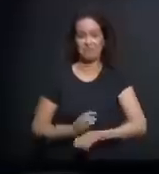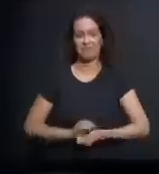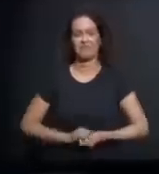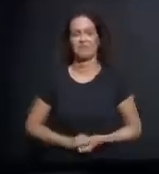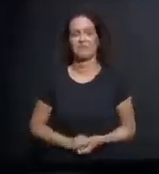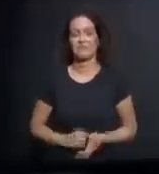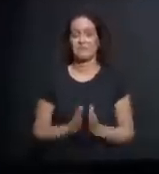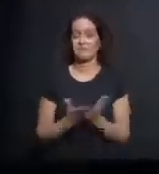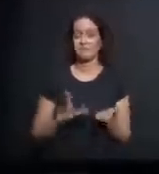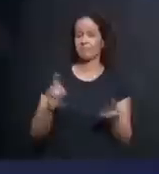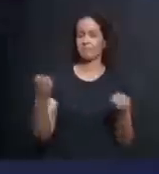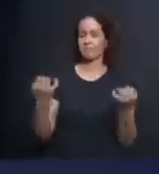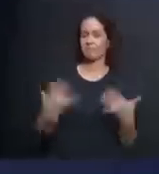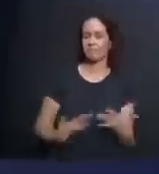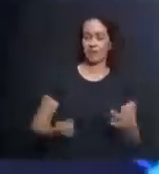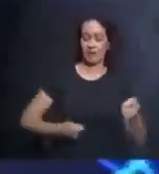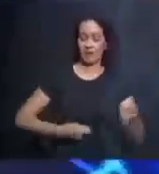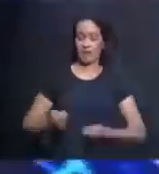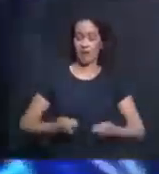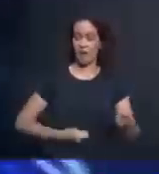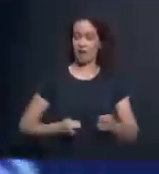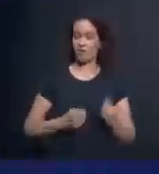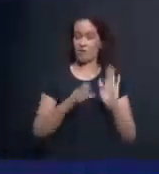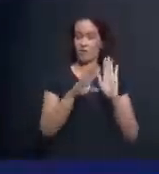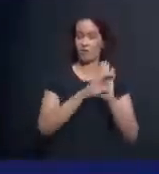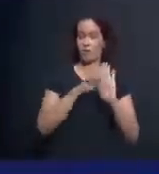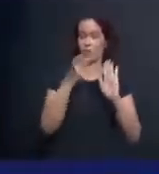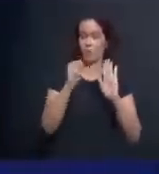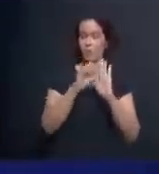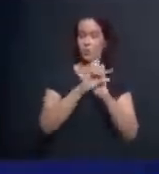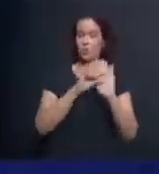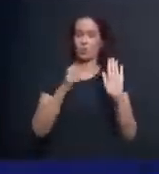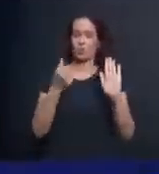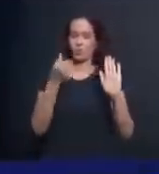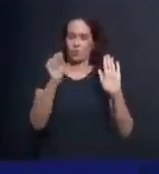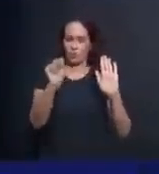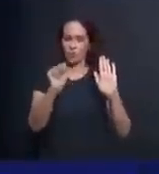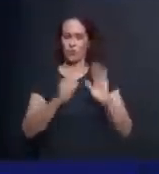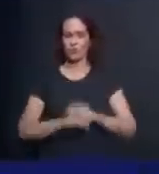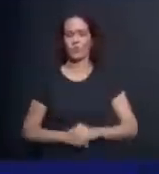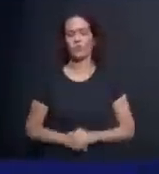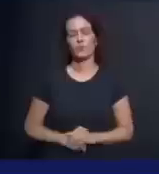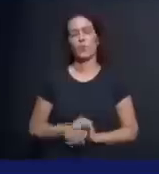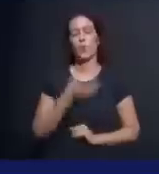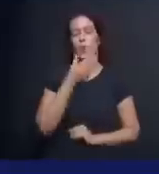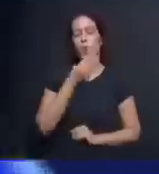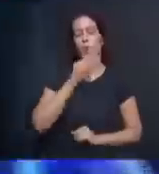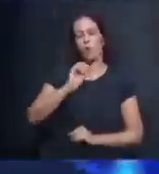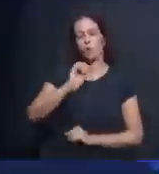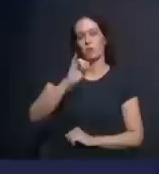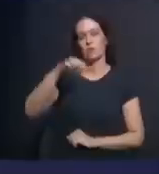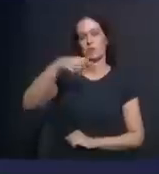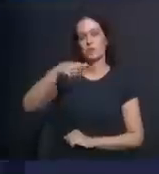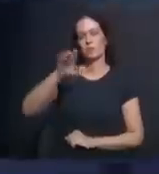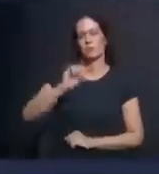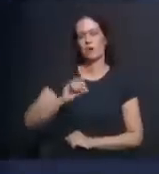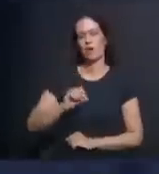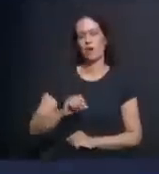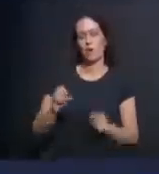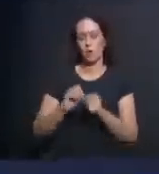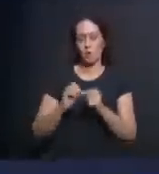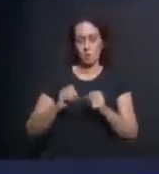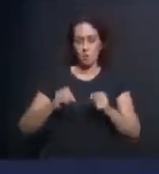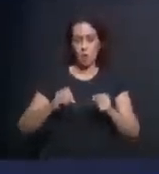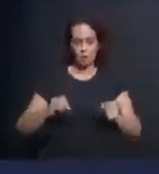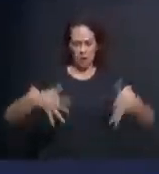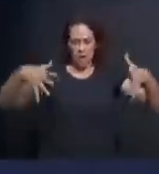A Bíblia conta lá em Atos 8, 18, um cara que quis ter o chamado outro, Simão o Mágico. Simão viu Filipe curando as pessoas.